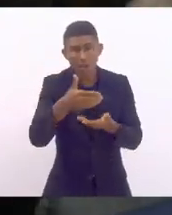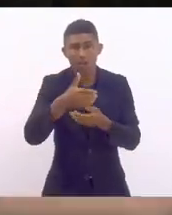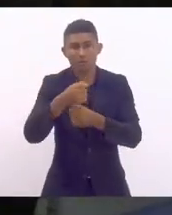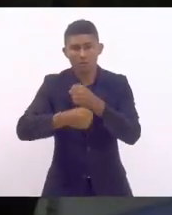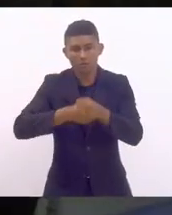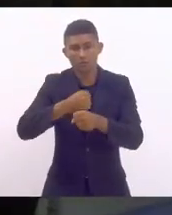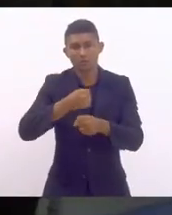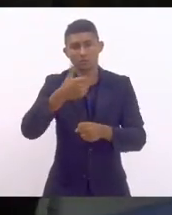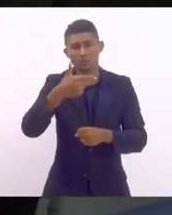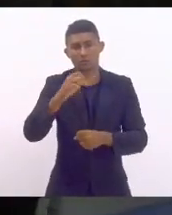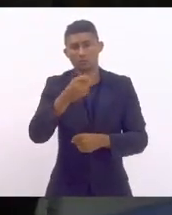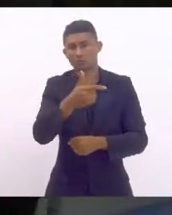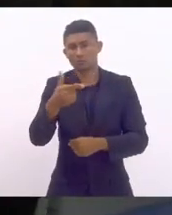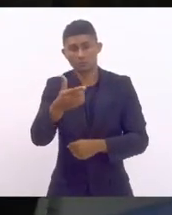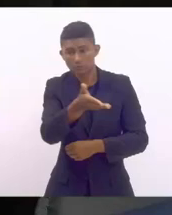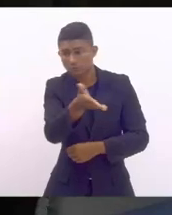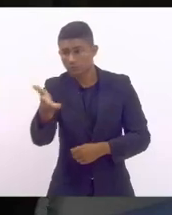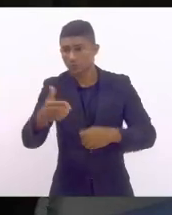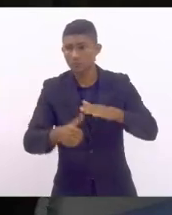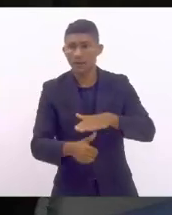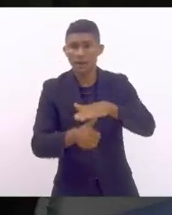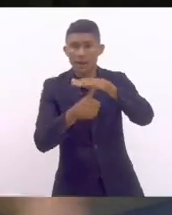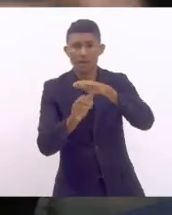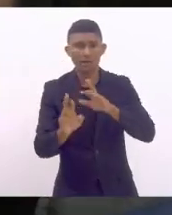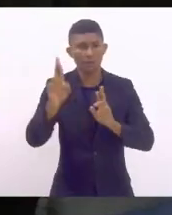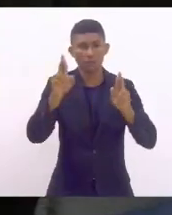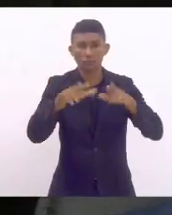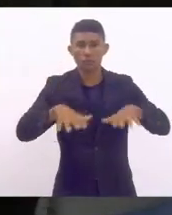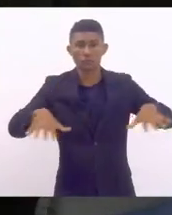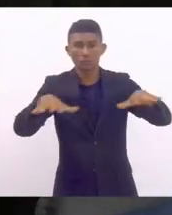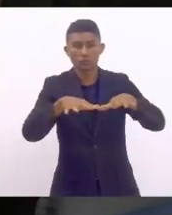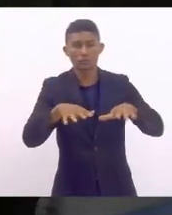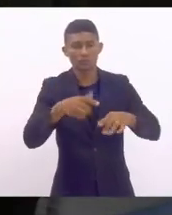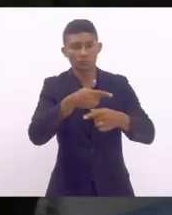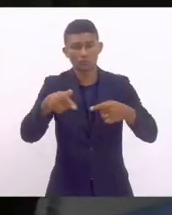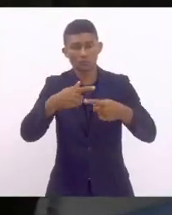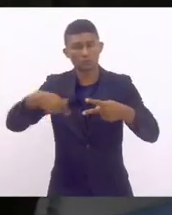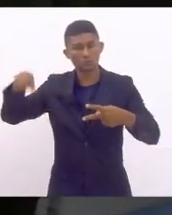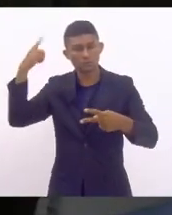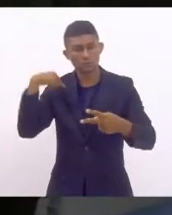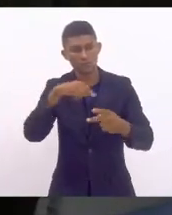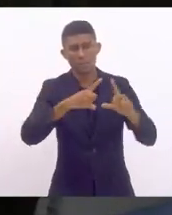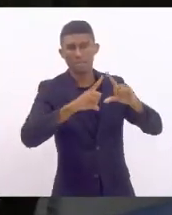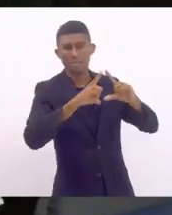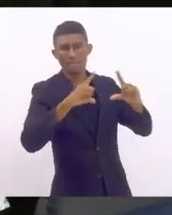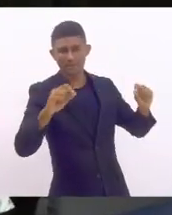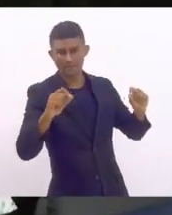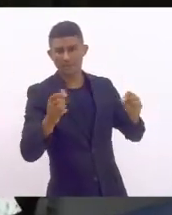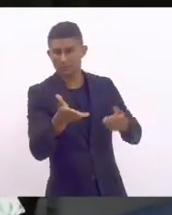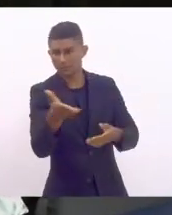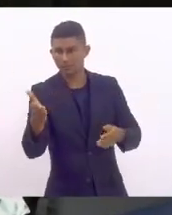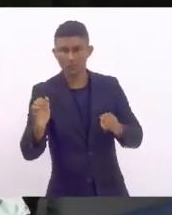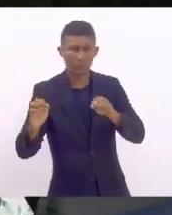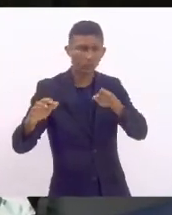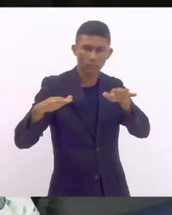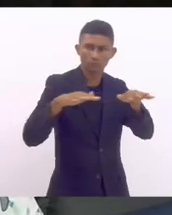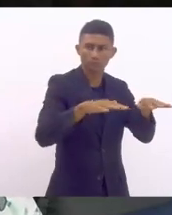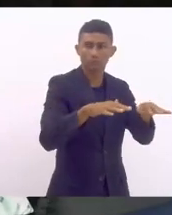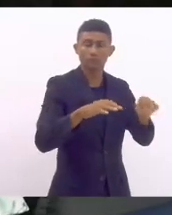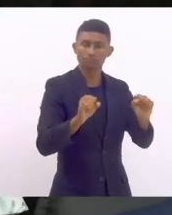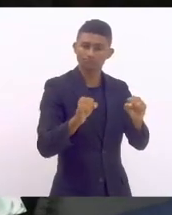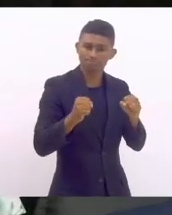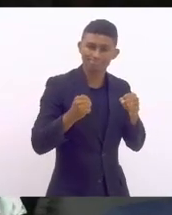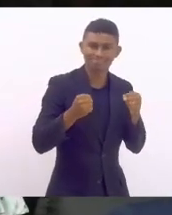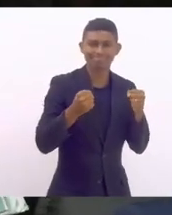todos os leitores e leitoras já estiver em Brasília nas duas semanas essa semana passada o esforço